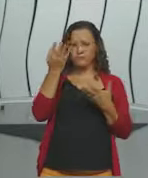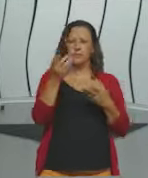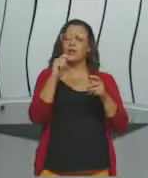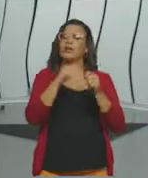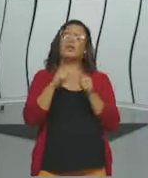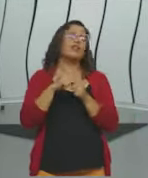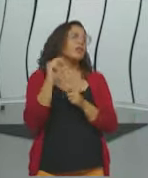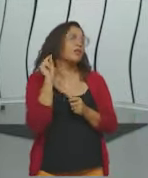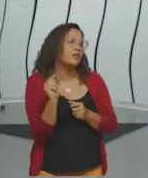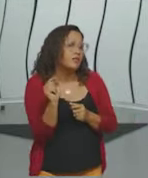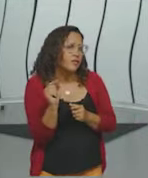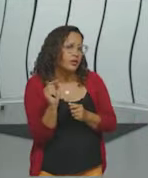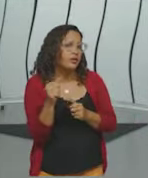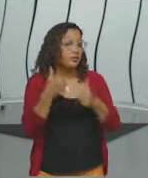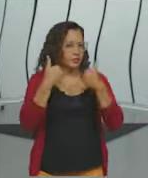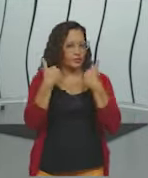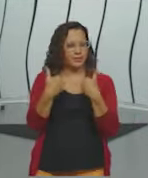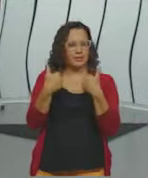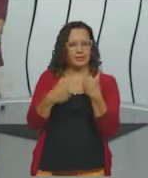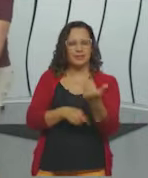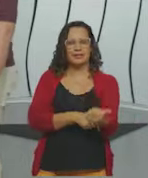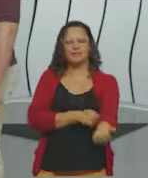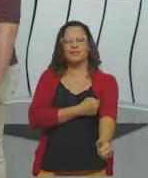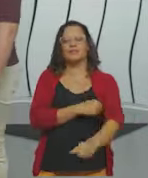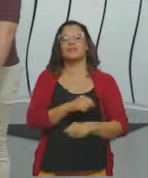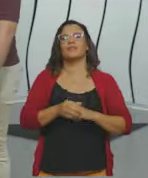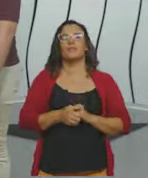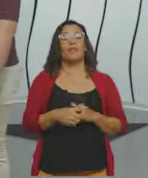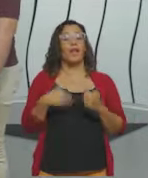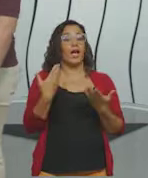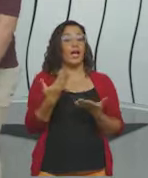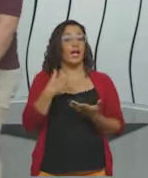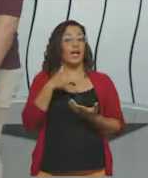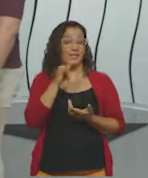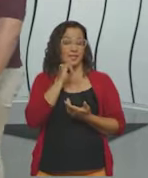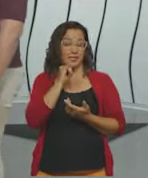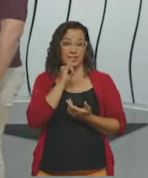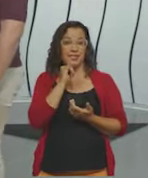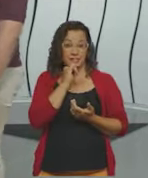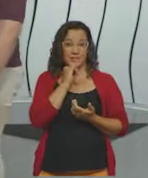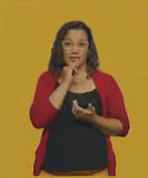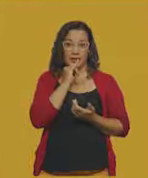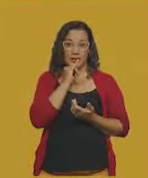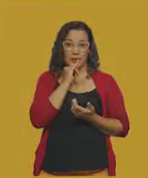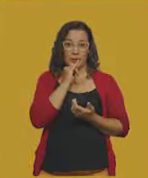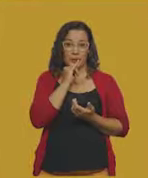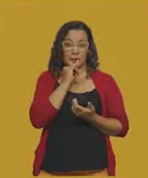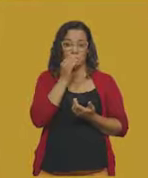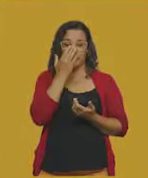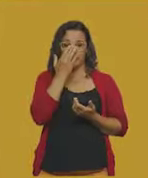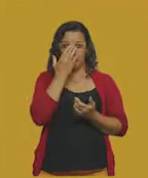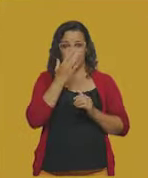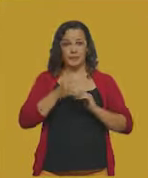será feito? Beleza? E aí eu tenho um exemplo de